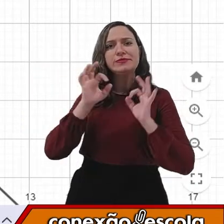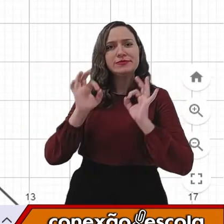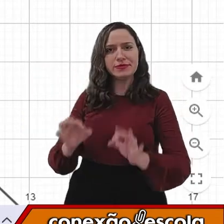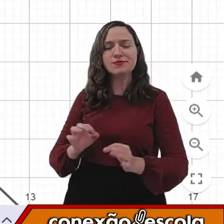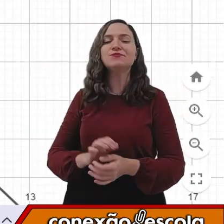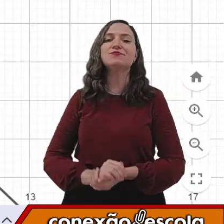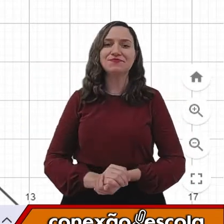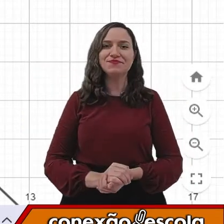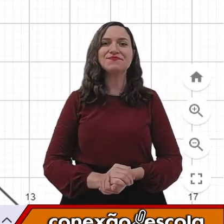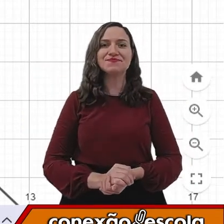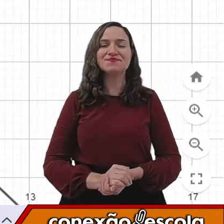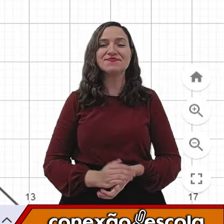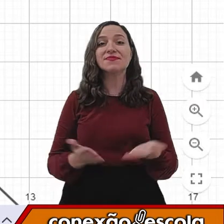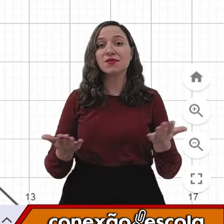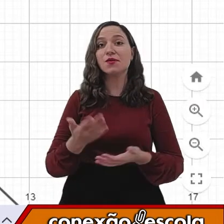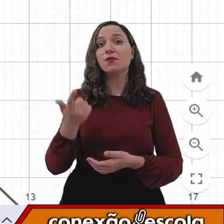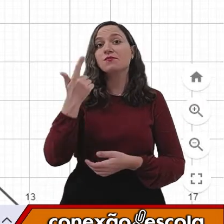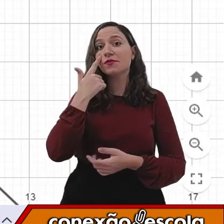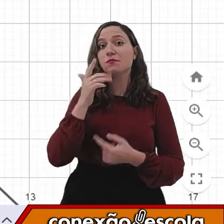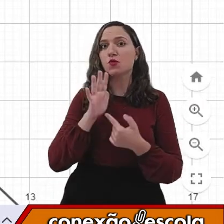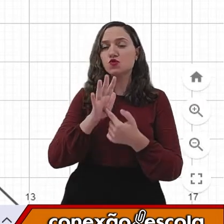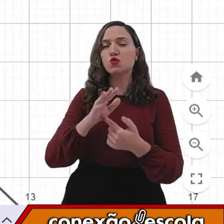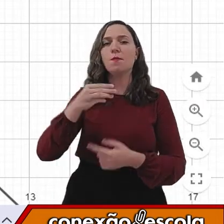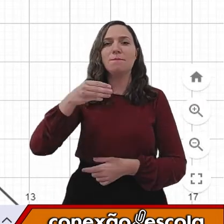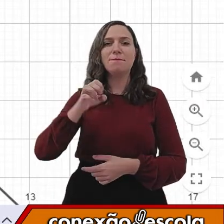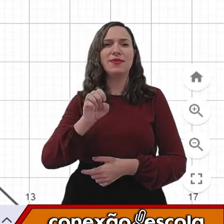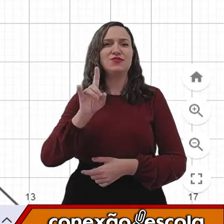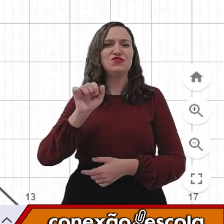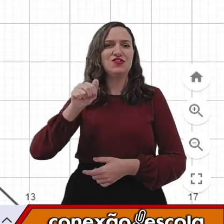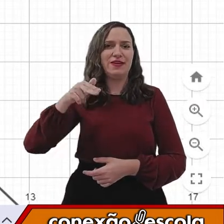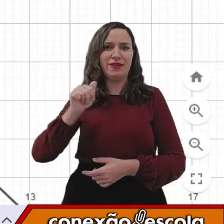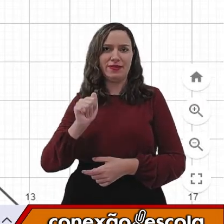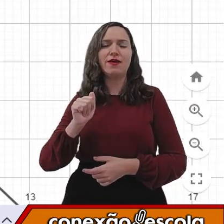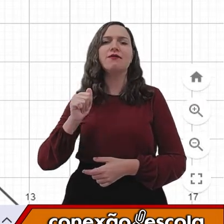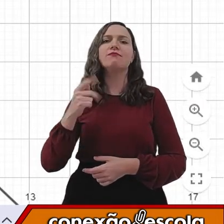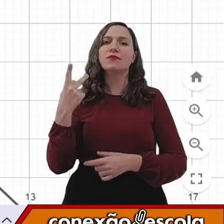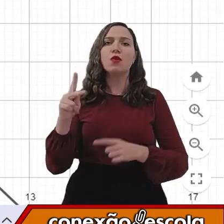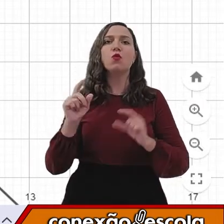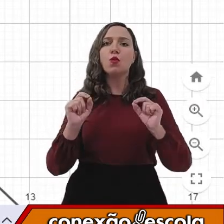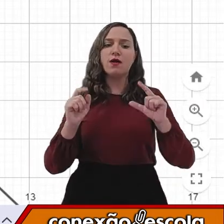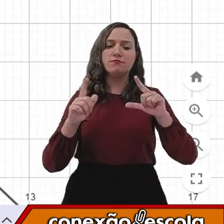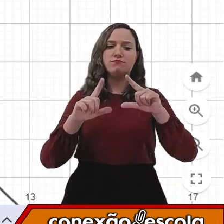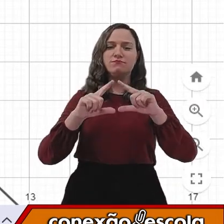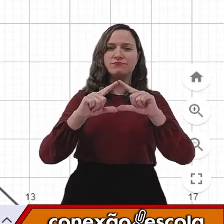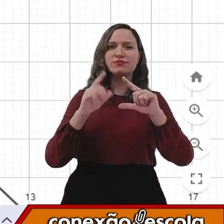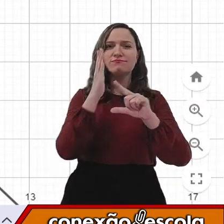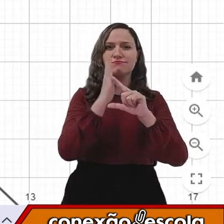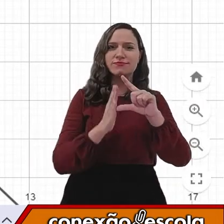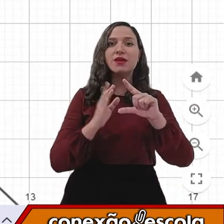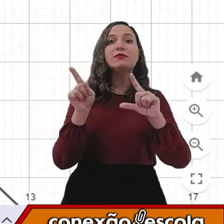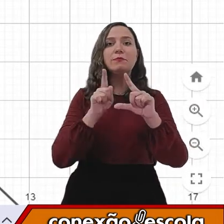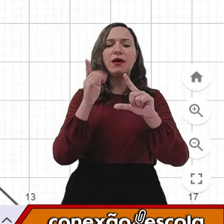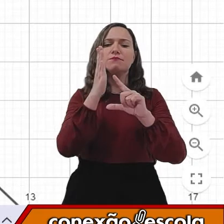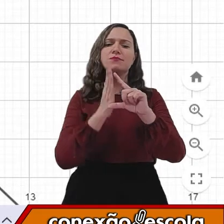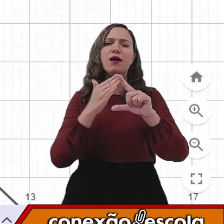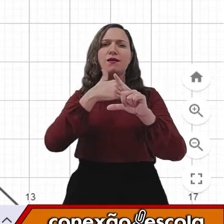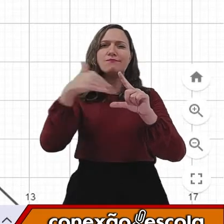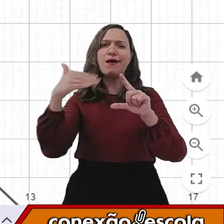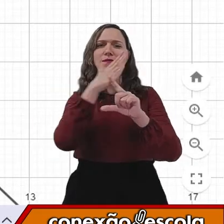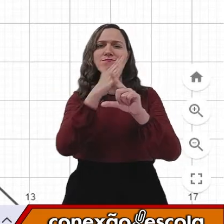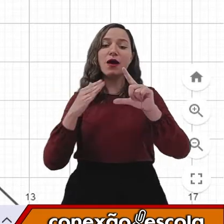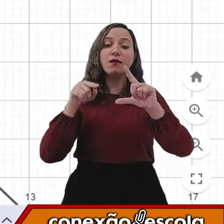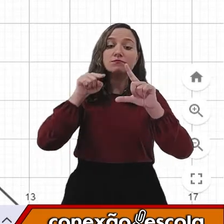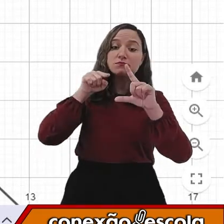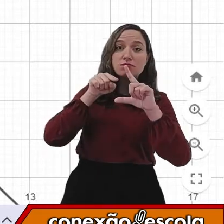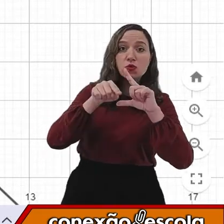Então, aqui nós vimos o conceito de mediana e o ponto de encontro de todas as medianas no triângulo é